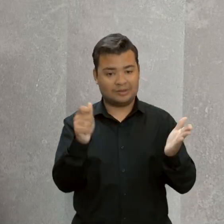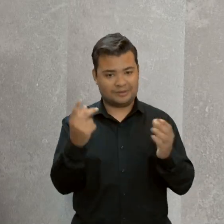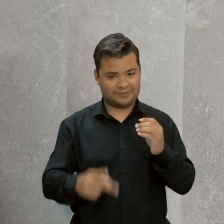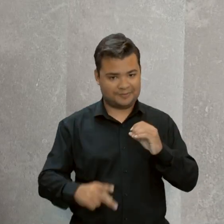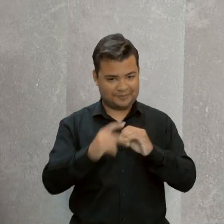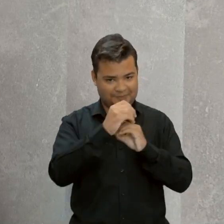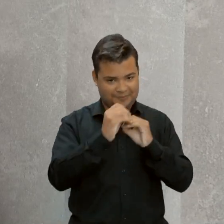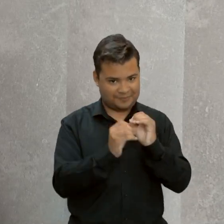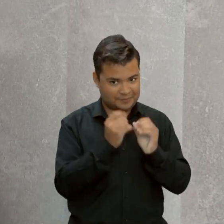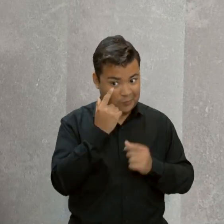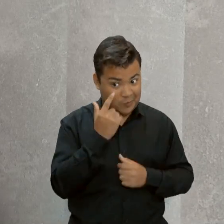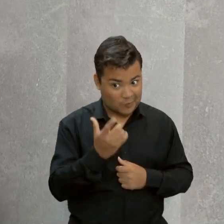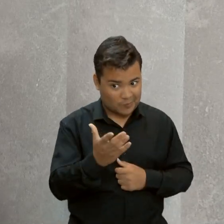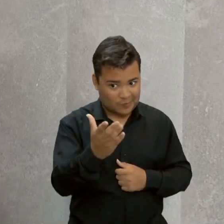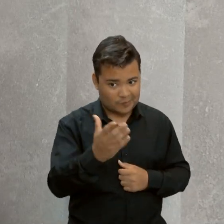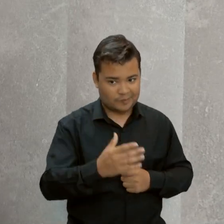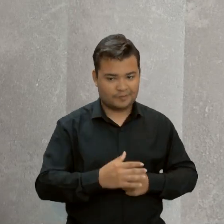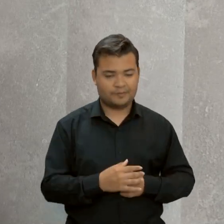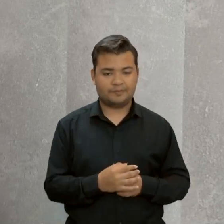e editais da UFG. Rodou.